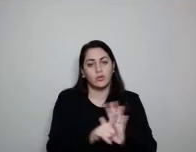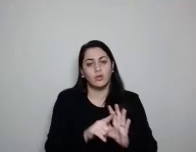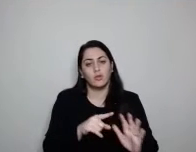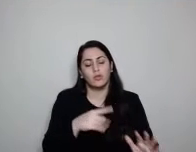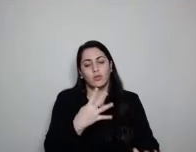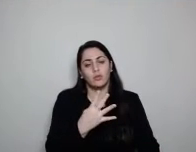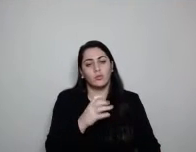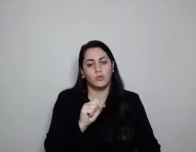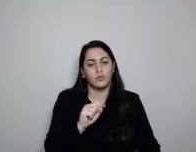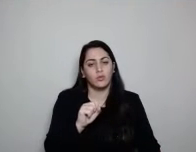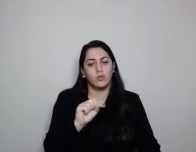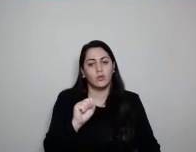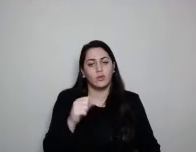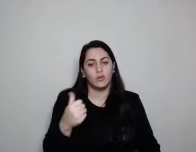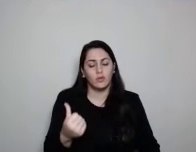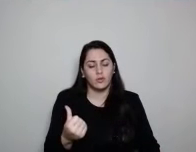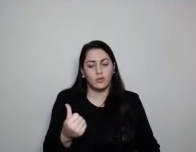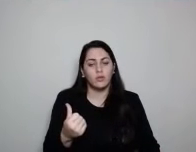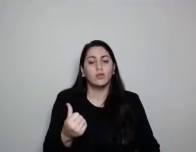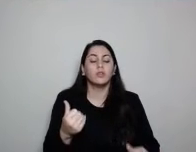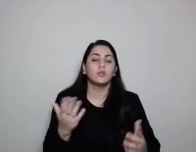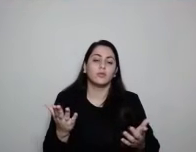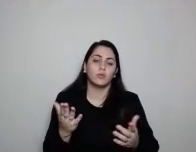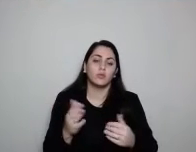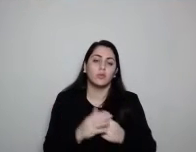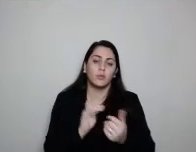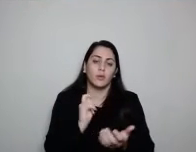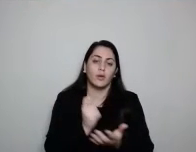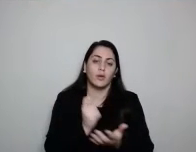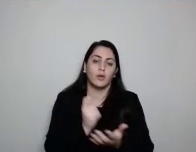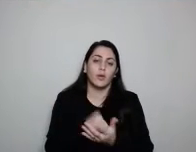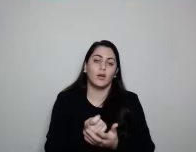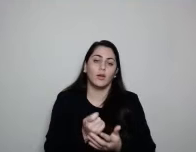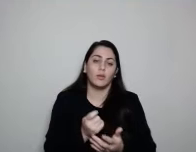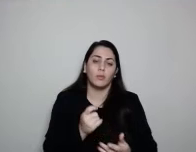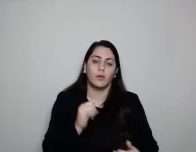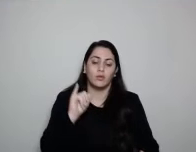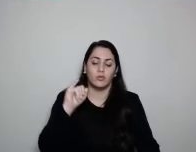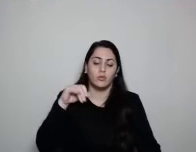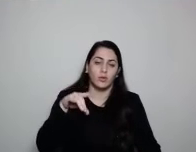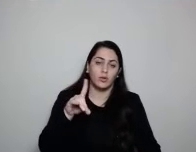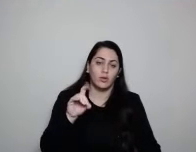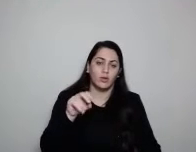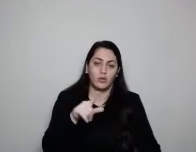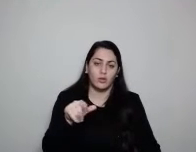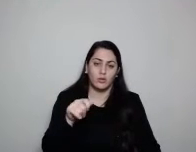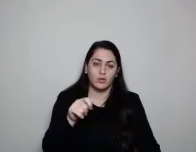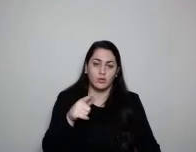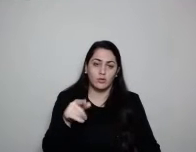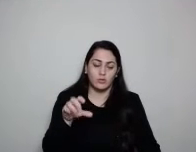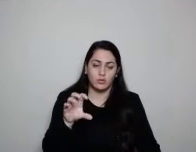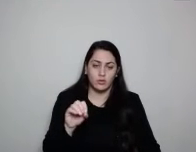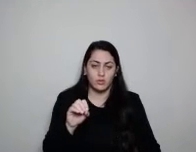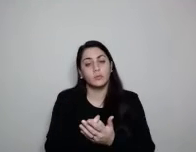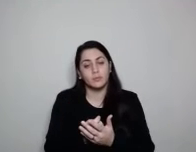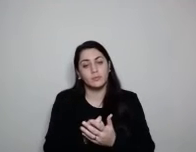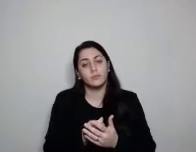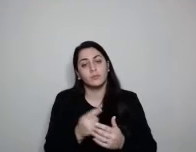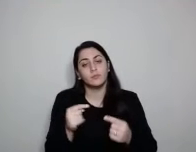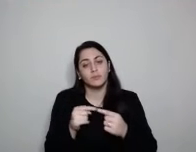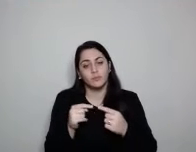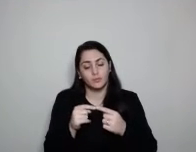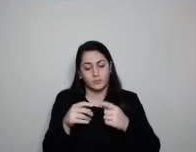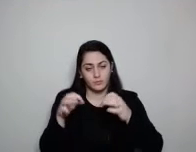4.886/65. Indenização por danos morais, dano moral evidenciado, dever de indenizar quanto arbitrado com razoabilidade e